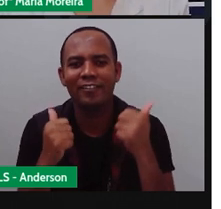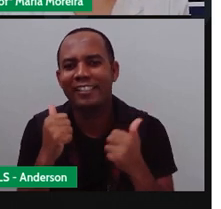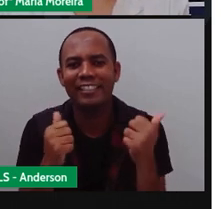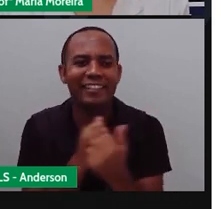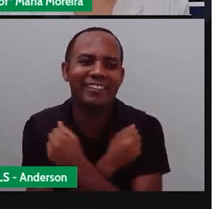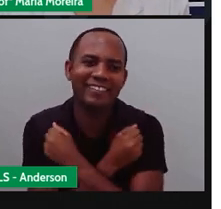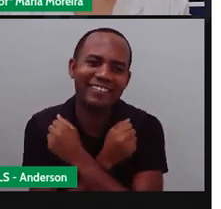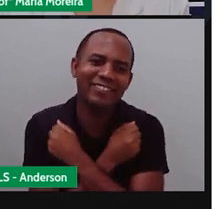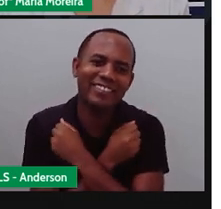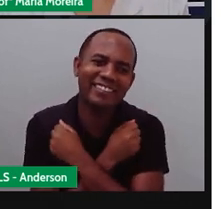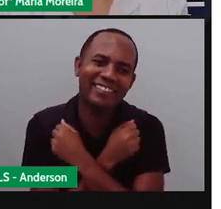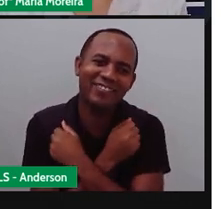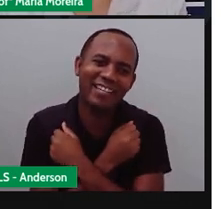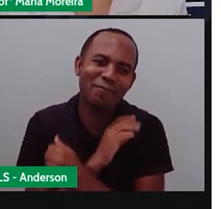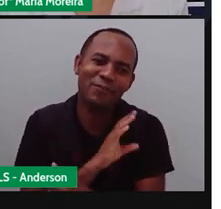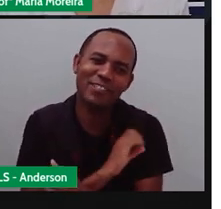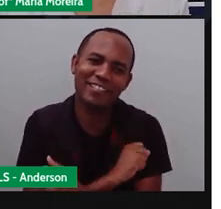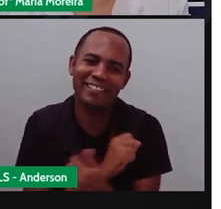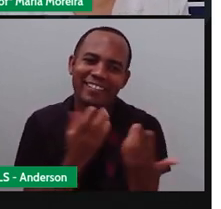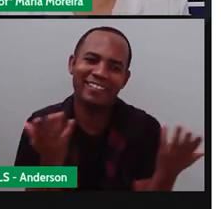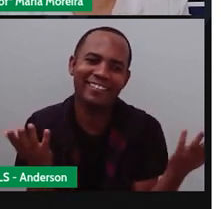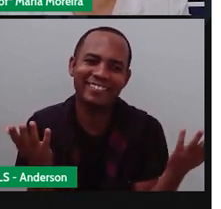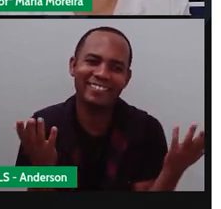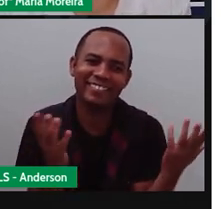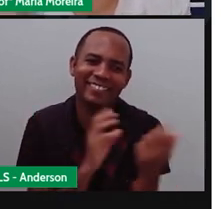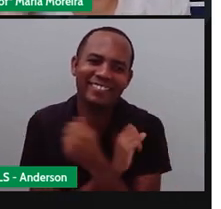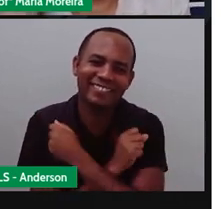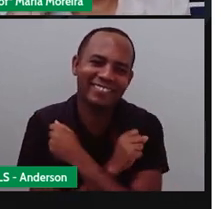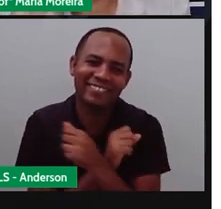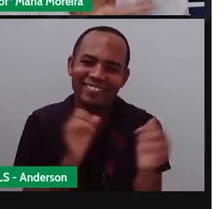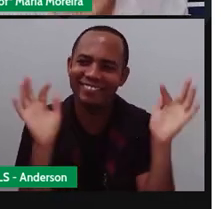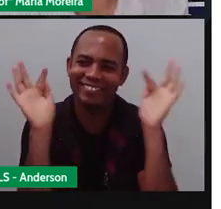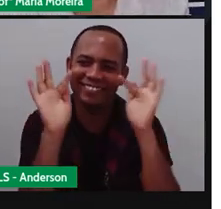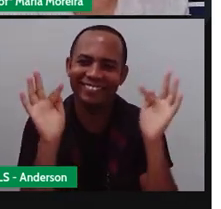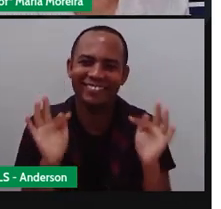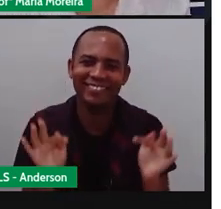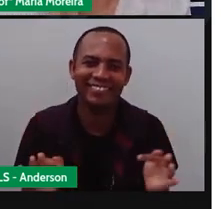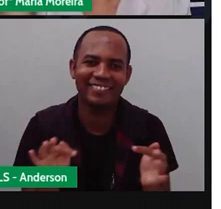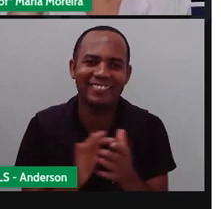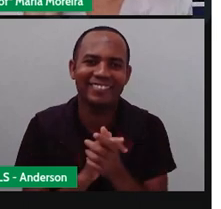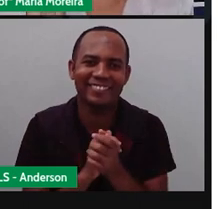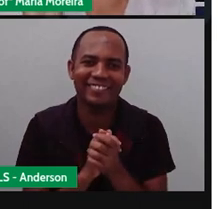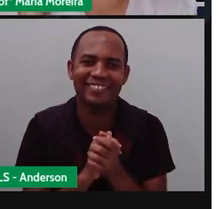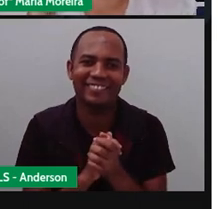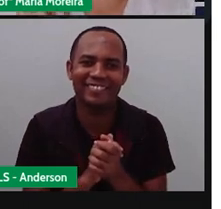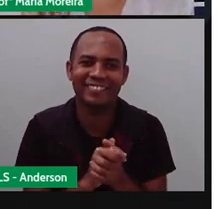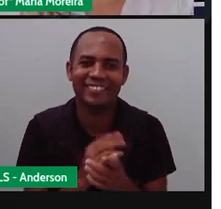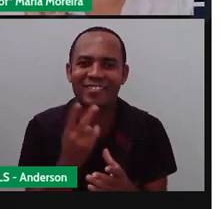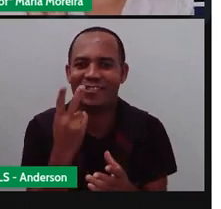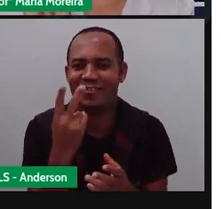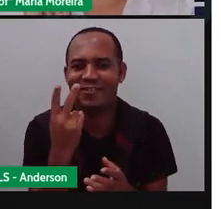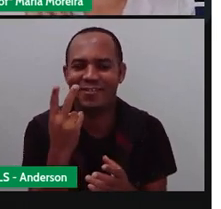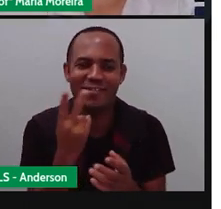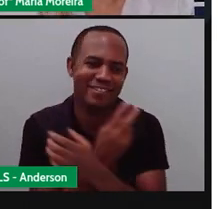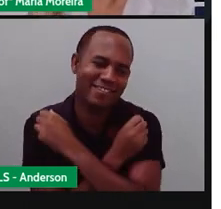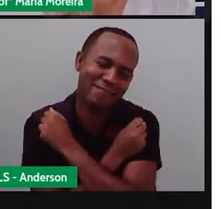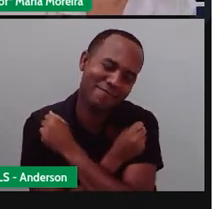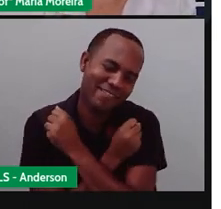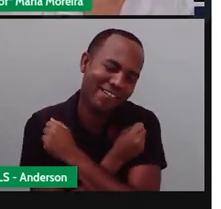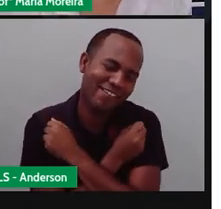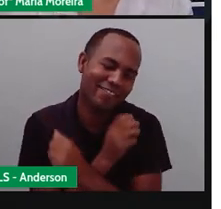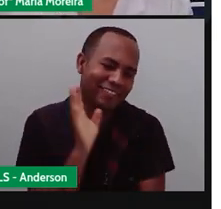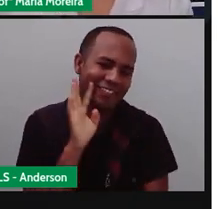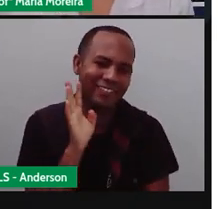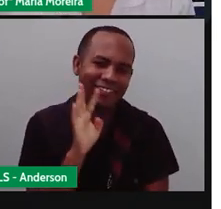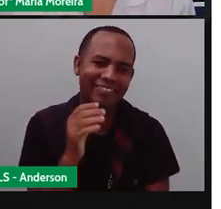para Maria Anderson ele não gente ele não vai dormir hoje não dois e um não 21 dias ou em uma aula só